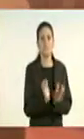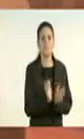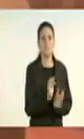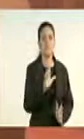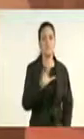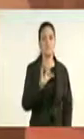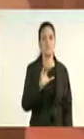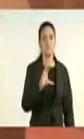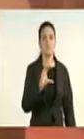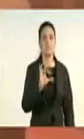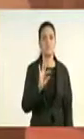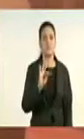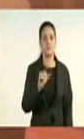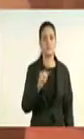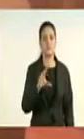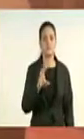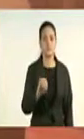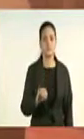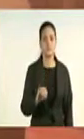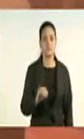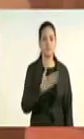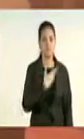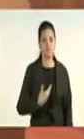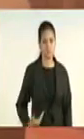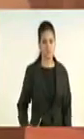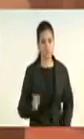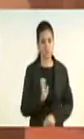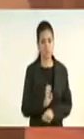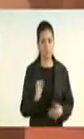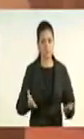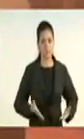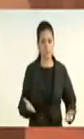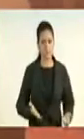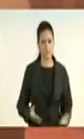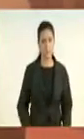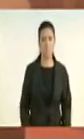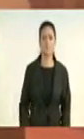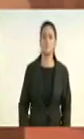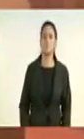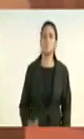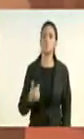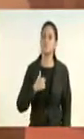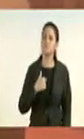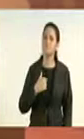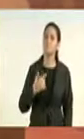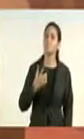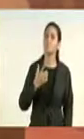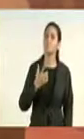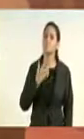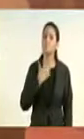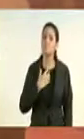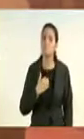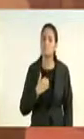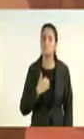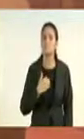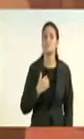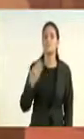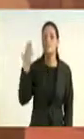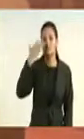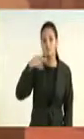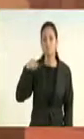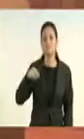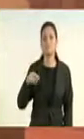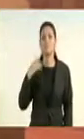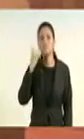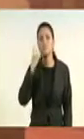do atual governo do Estado. Eu até gostaria que estivesse presente aqui na sessão o deputado Edilásio Júnior